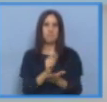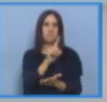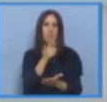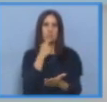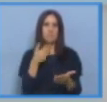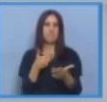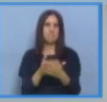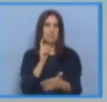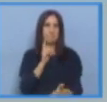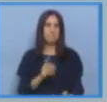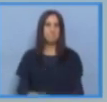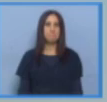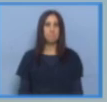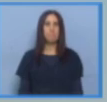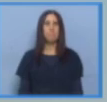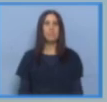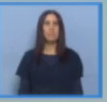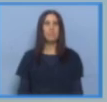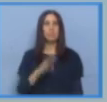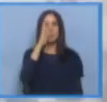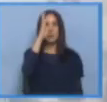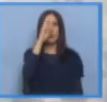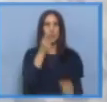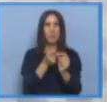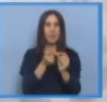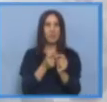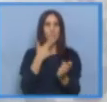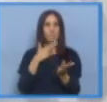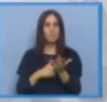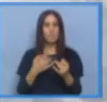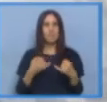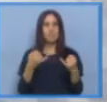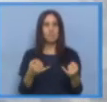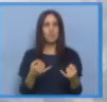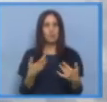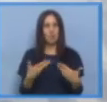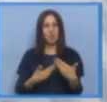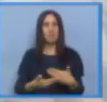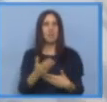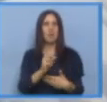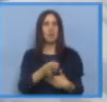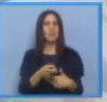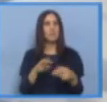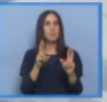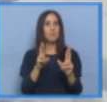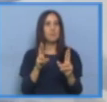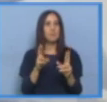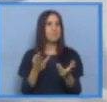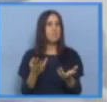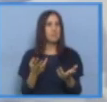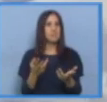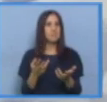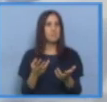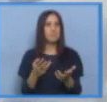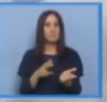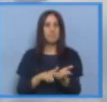dia, não é? Depois da fase do sonho, da aproximação e da concretização, qual é agora a expectativa para